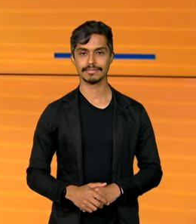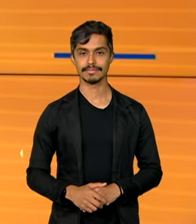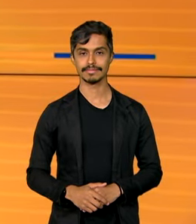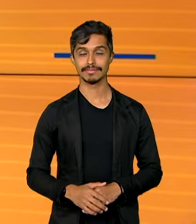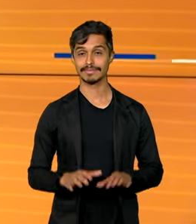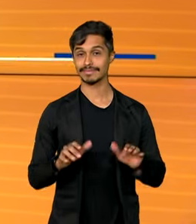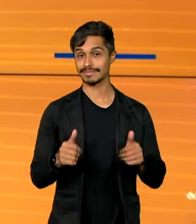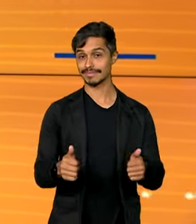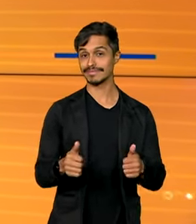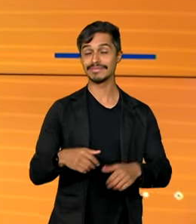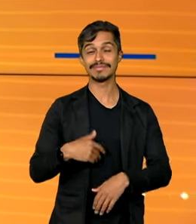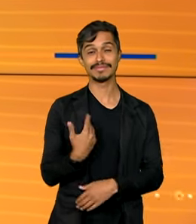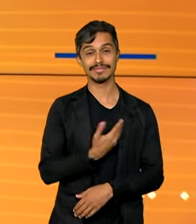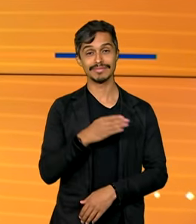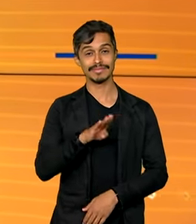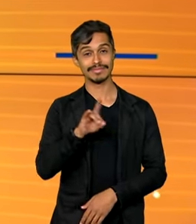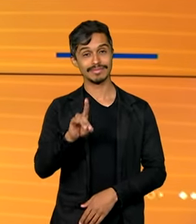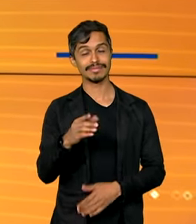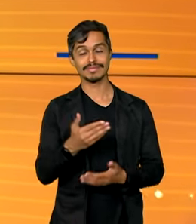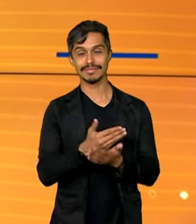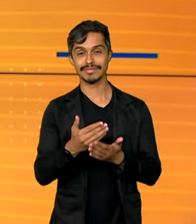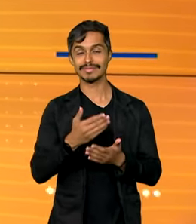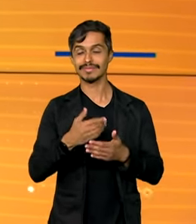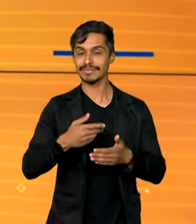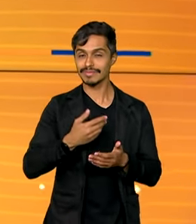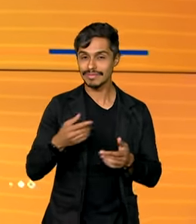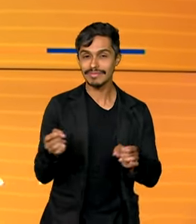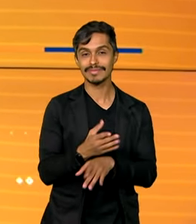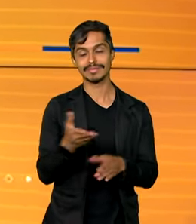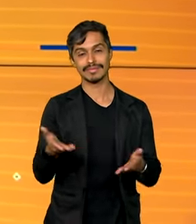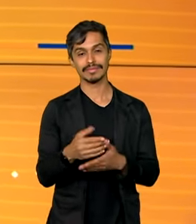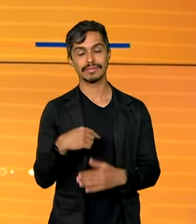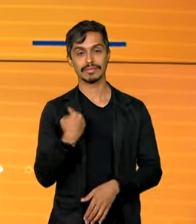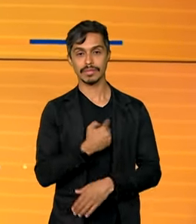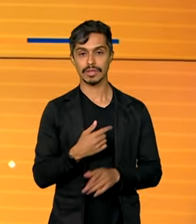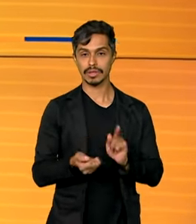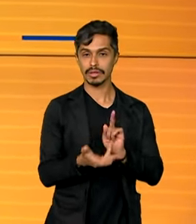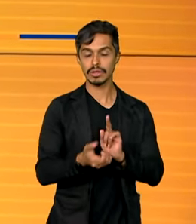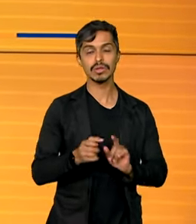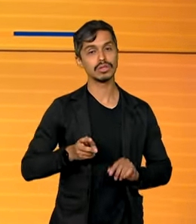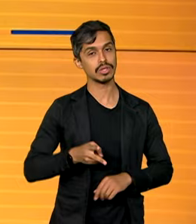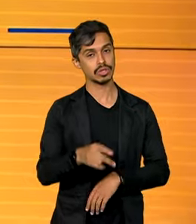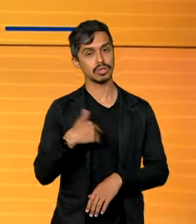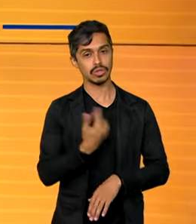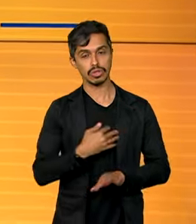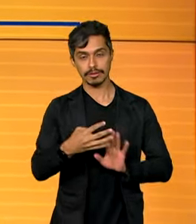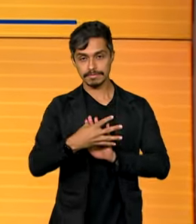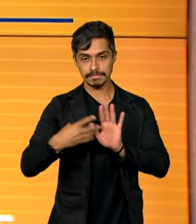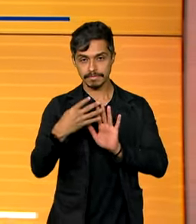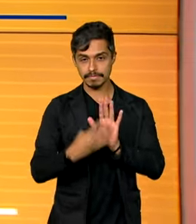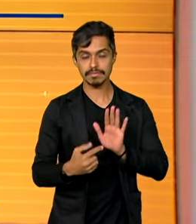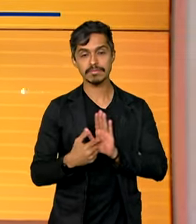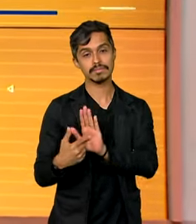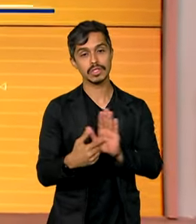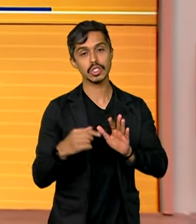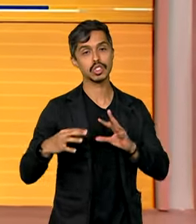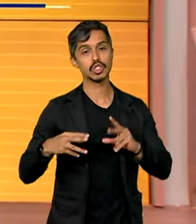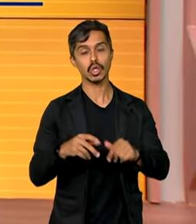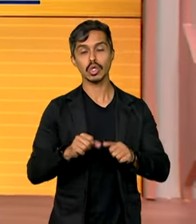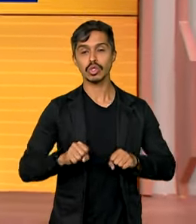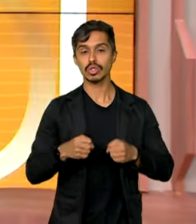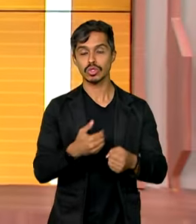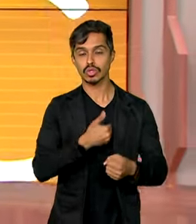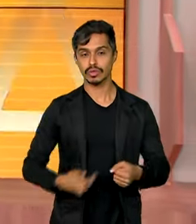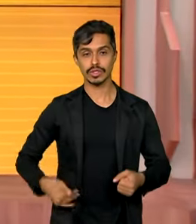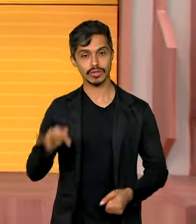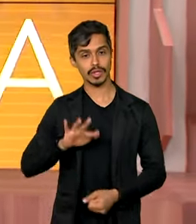É isso, e o Brasil em Dia fica por aqui, mas o Canal GOV segue com a programação, mostrando todas as ações do